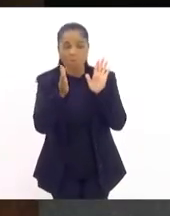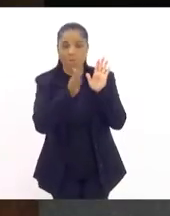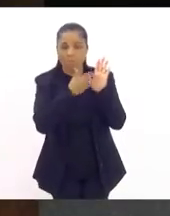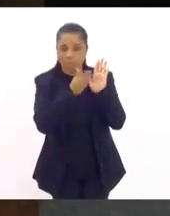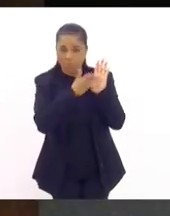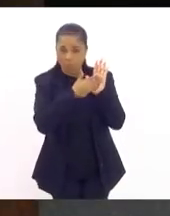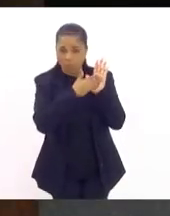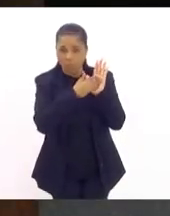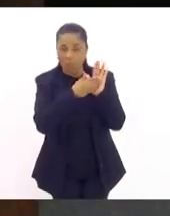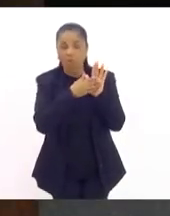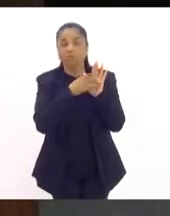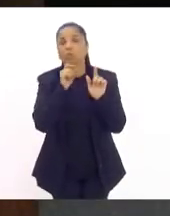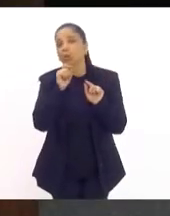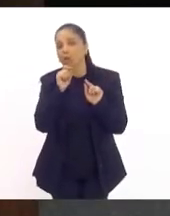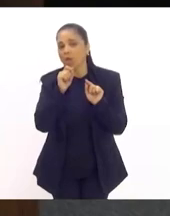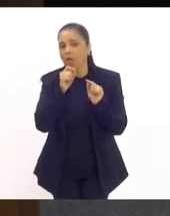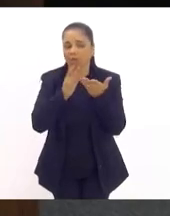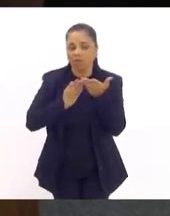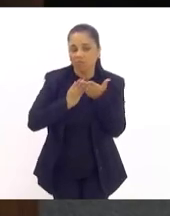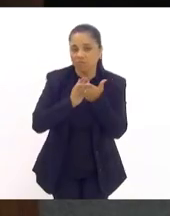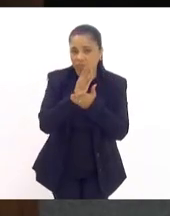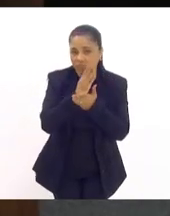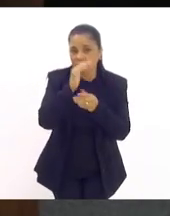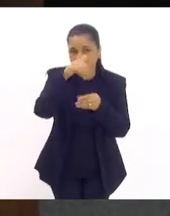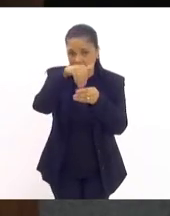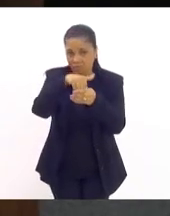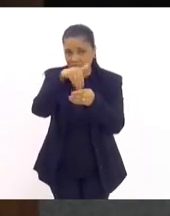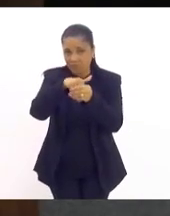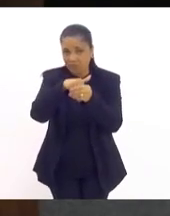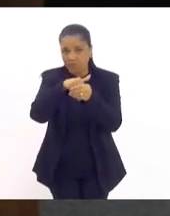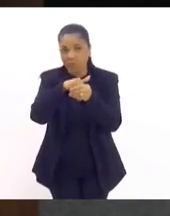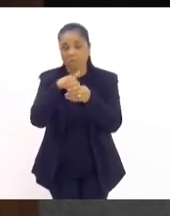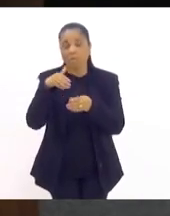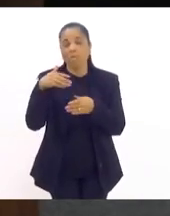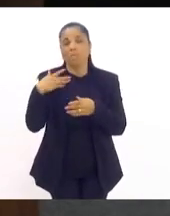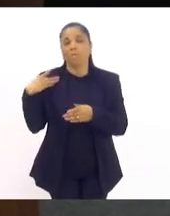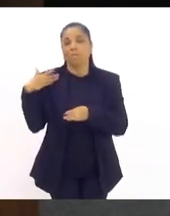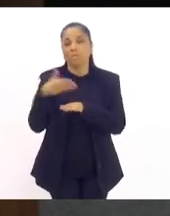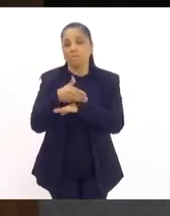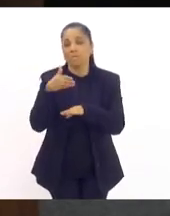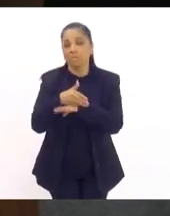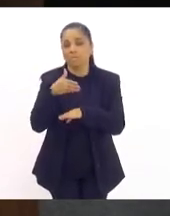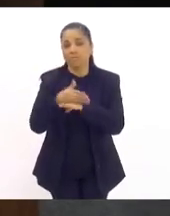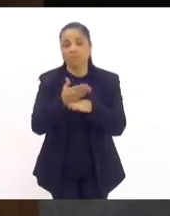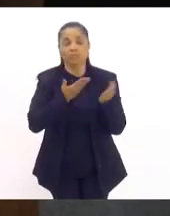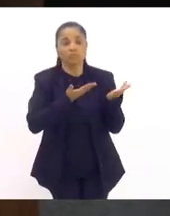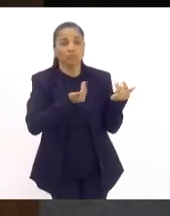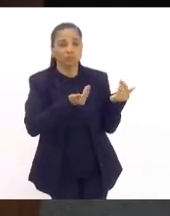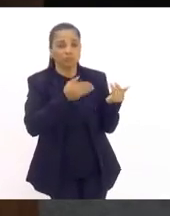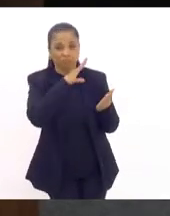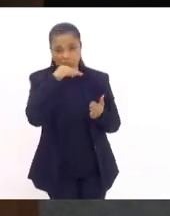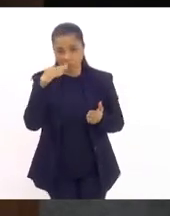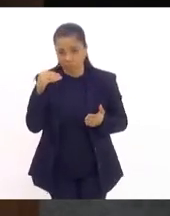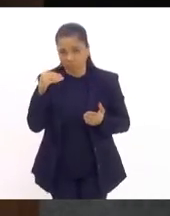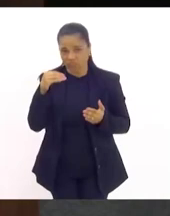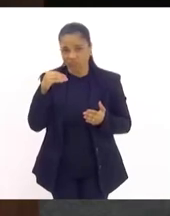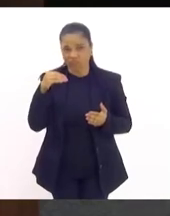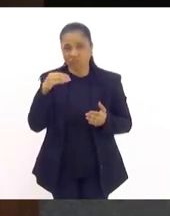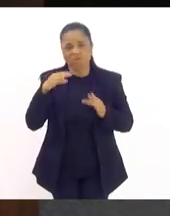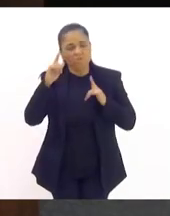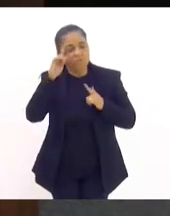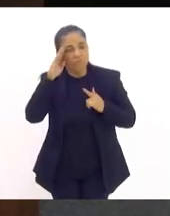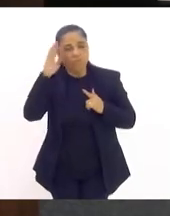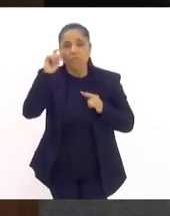está votando a favor da participação da nossa juventude, está votando em favor de uma ação fundamental da Alerj,